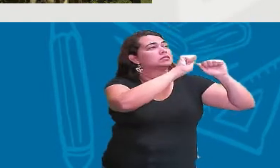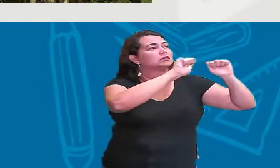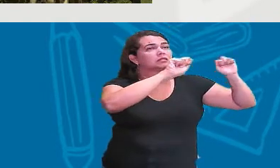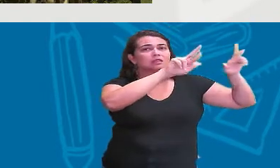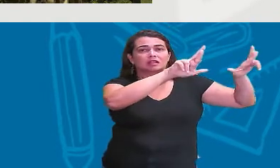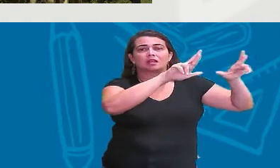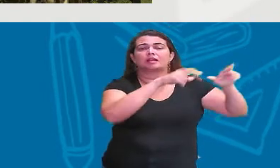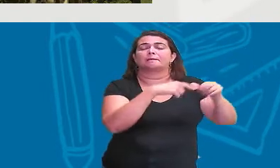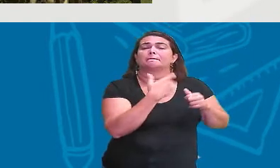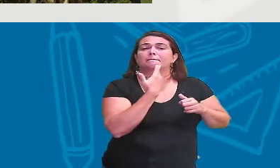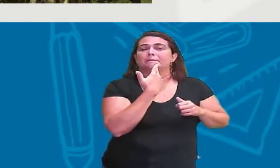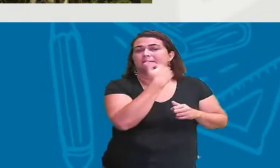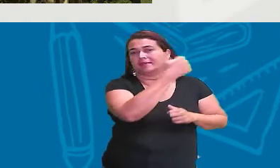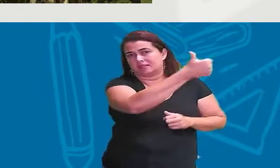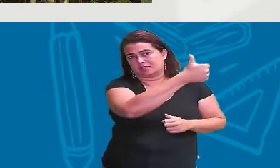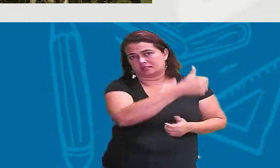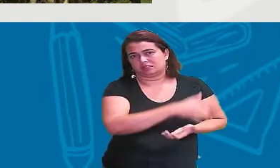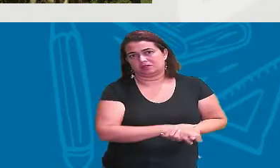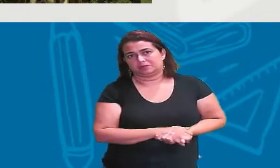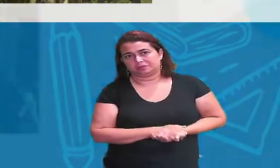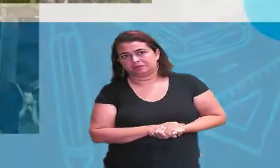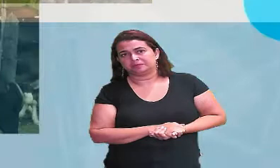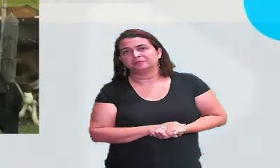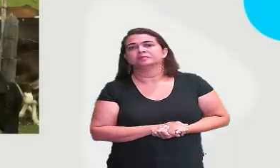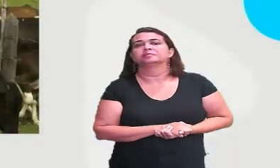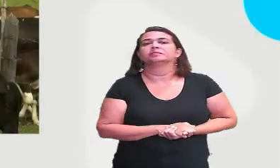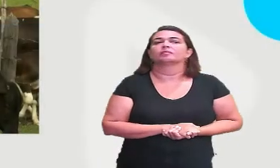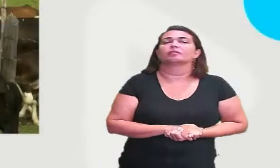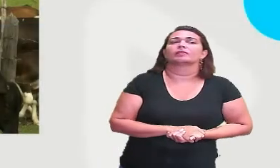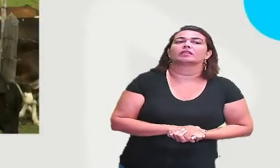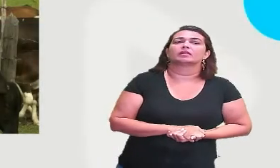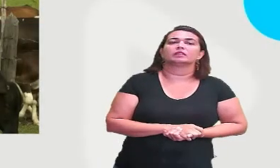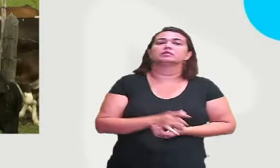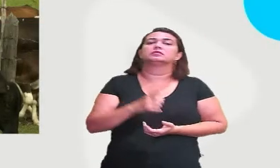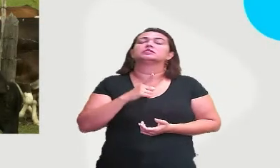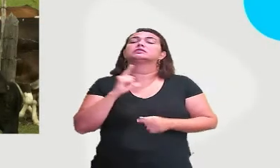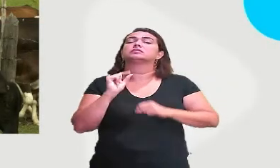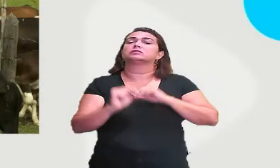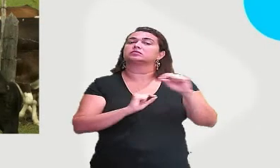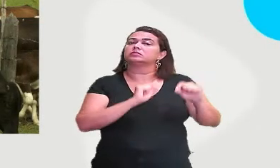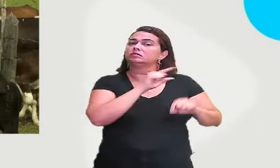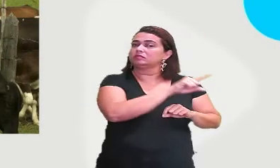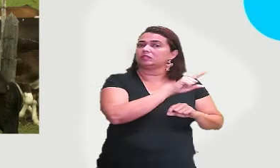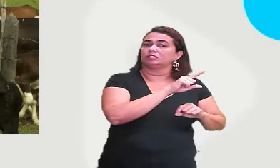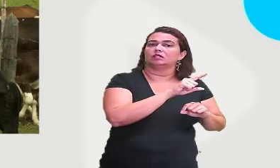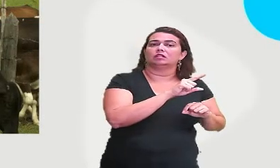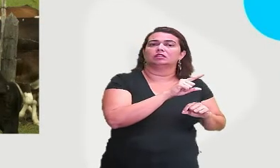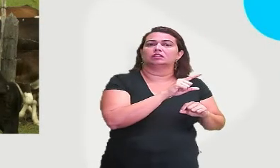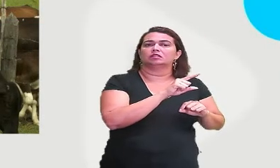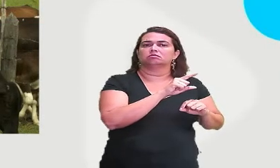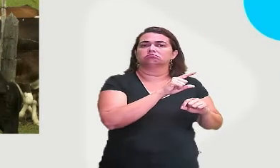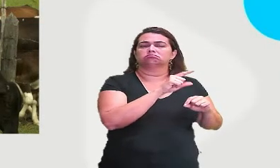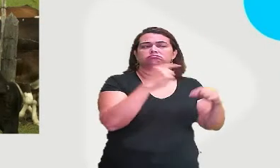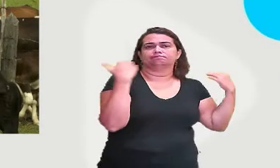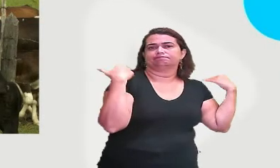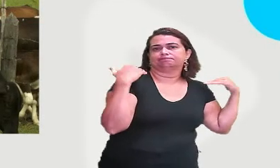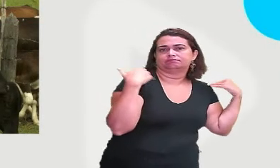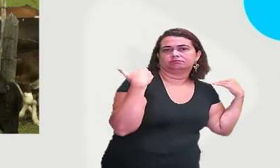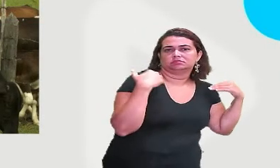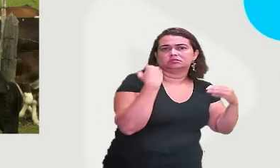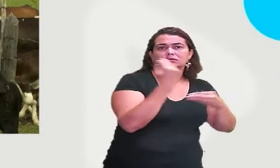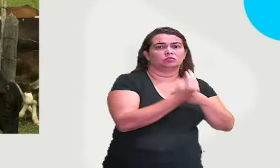né? Vamos lá. Entre as atividades realizadas no campo estão trilhas ecológicas,